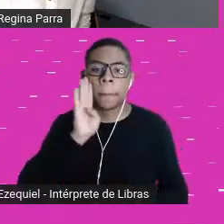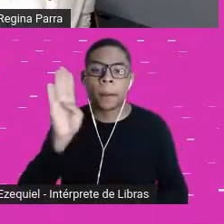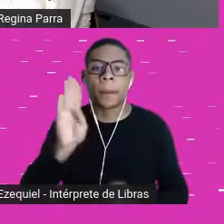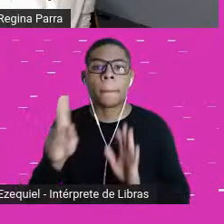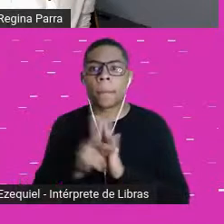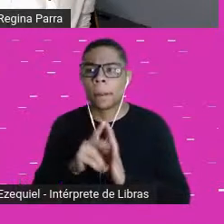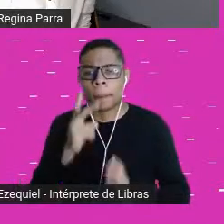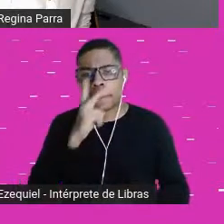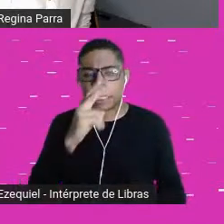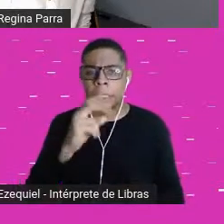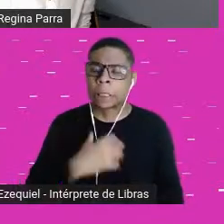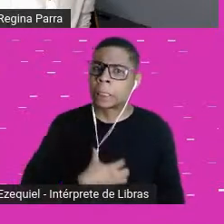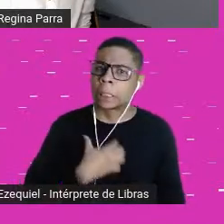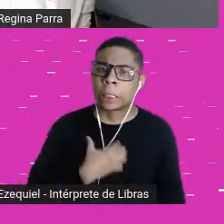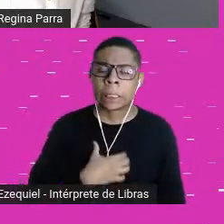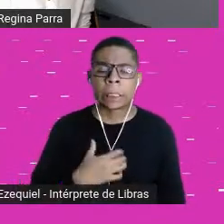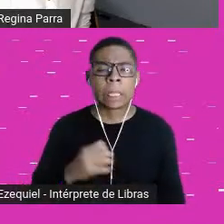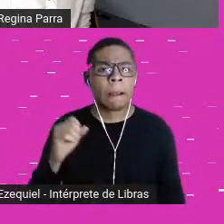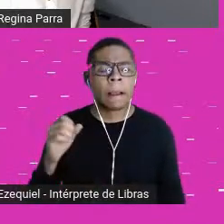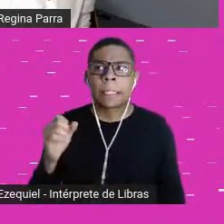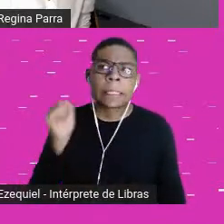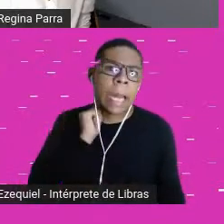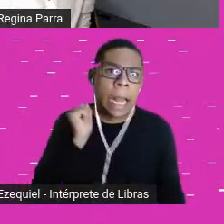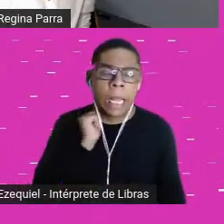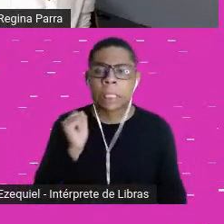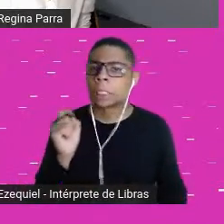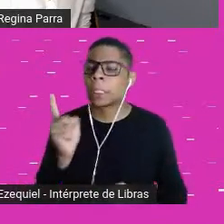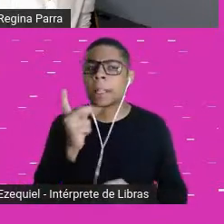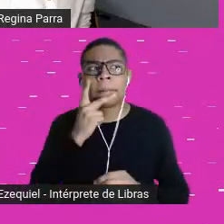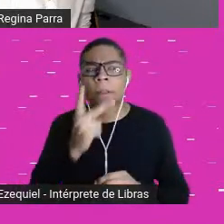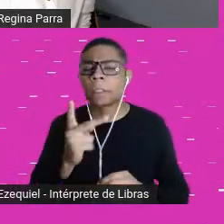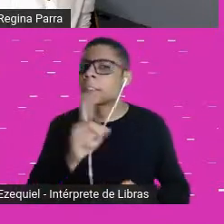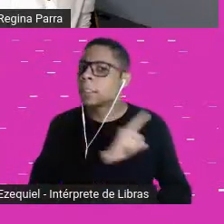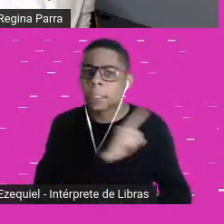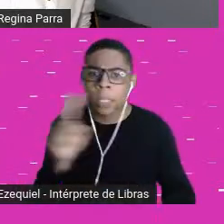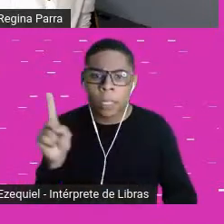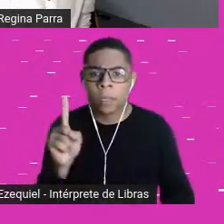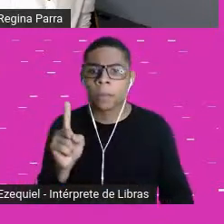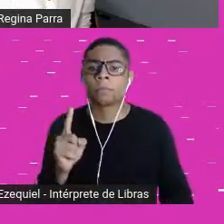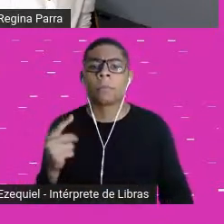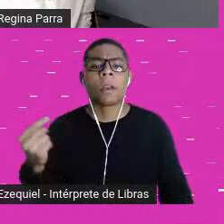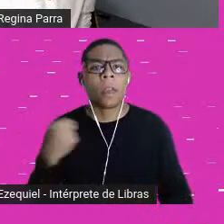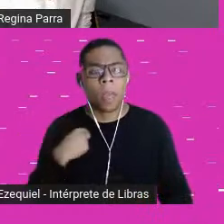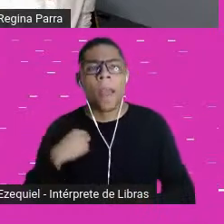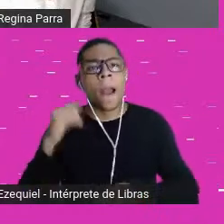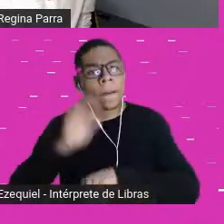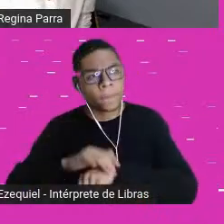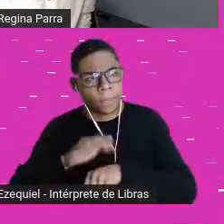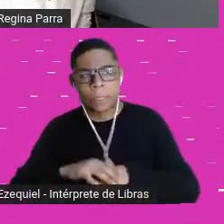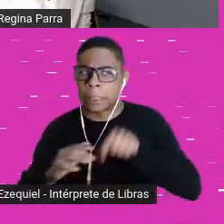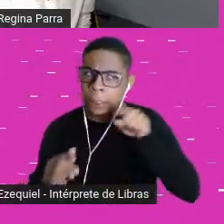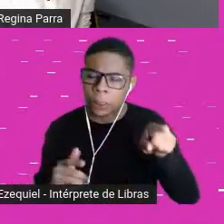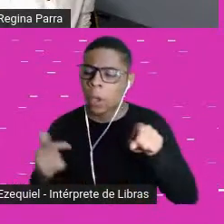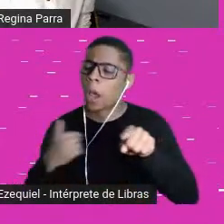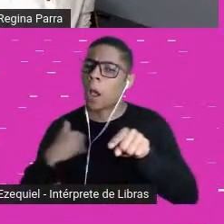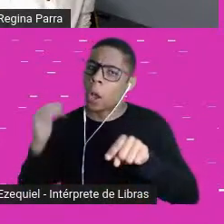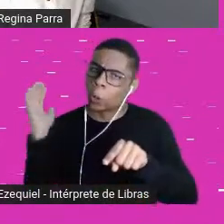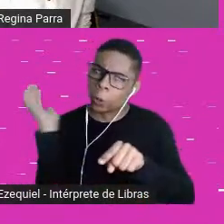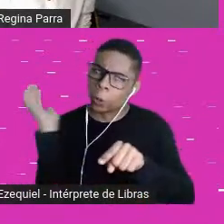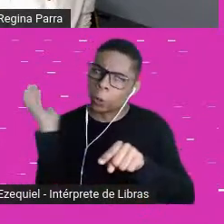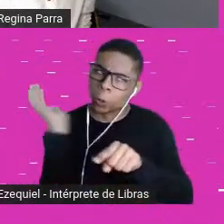né? Essa voz que clamava e falava, não, eu fiz isso, eu te ajudei, eu fiz